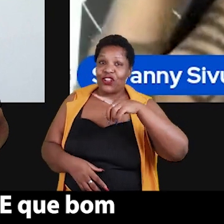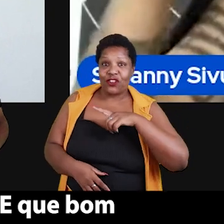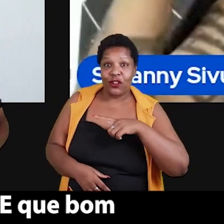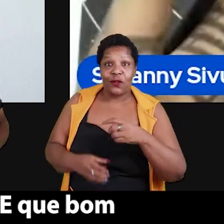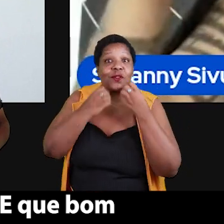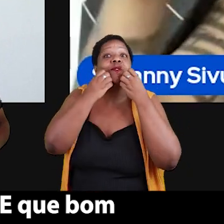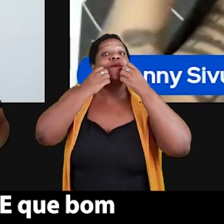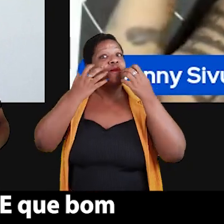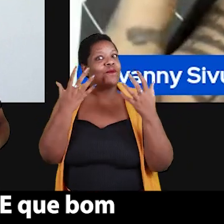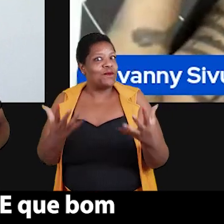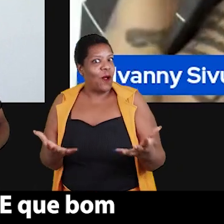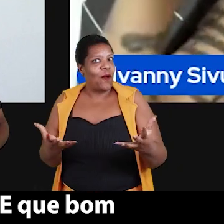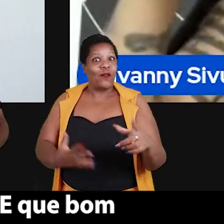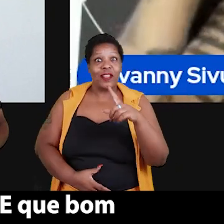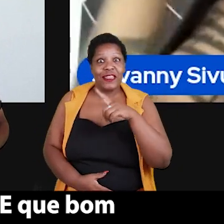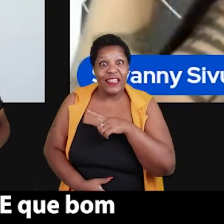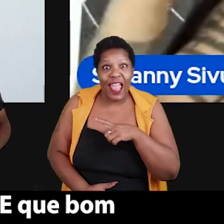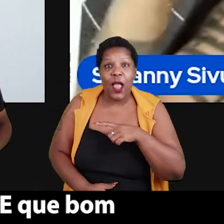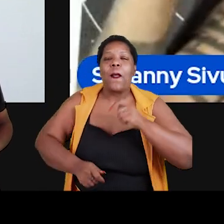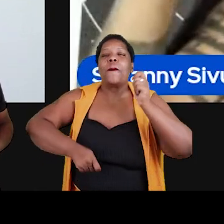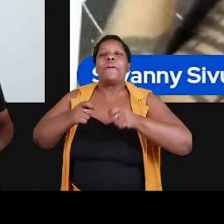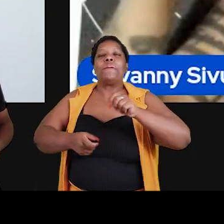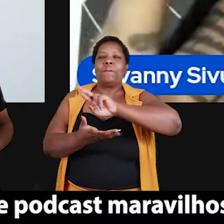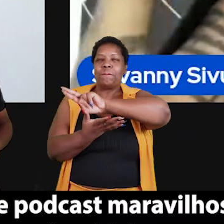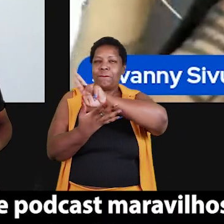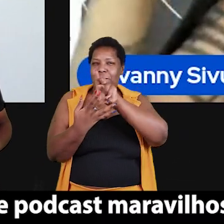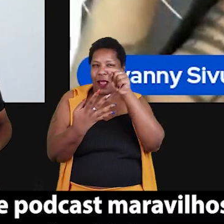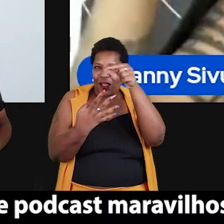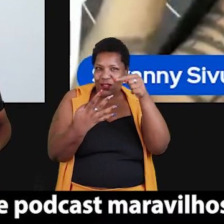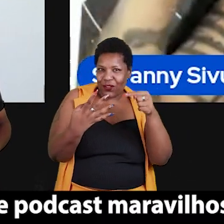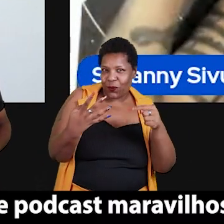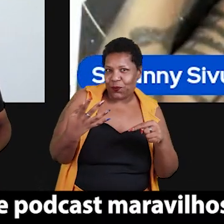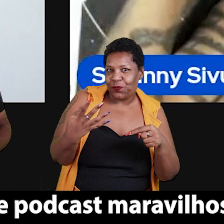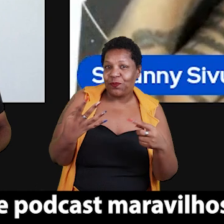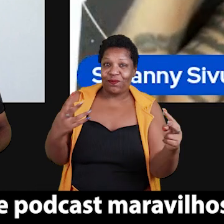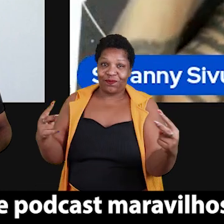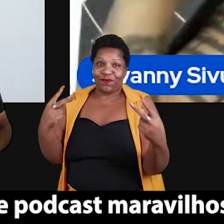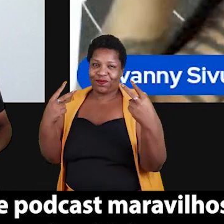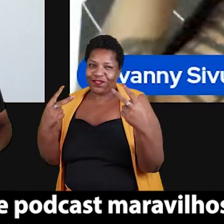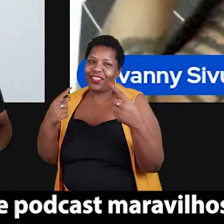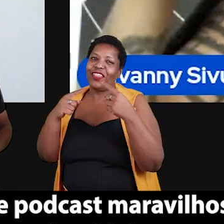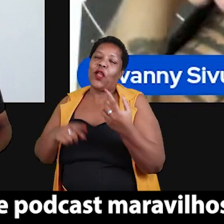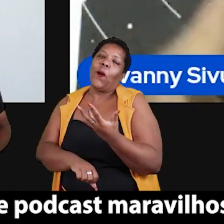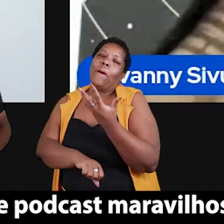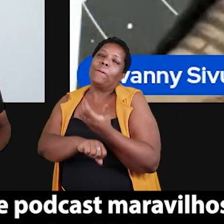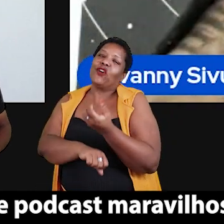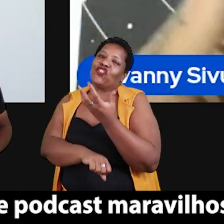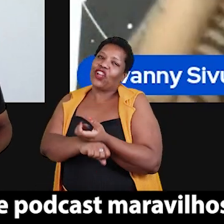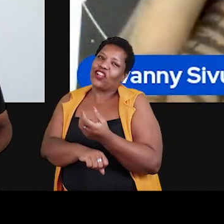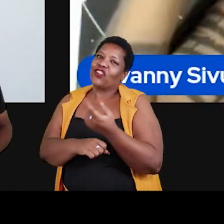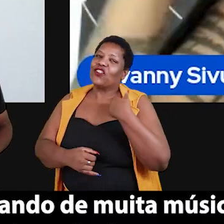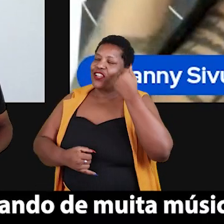que bom que a gente tem muitos batuqueiros ouvindo esse podcast maravilhoso, com